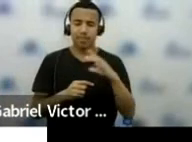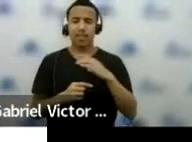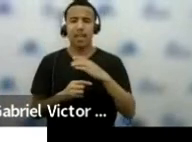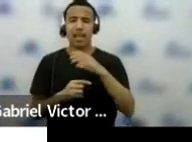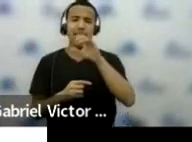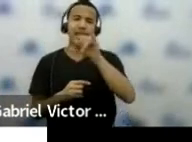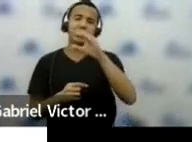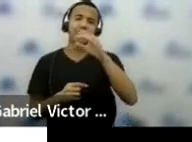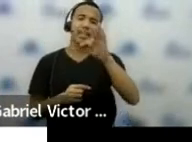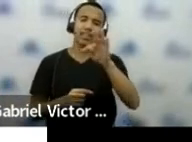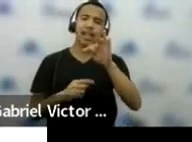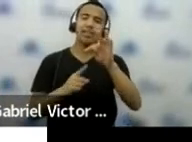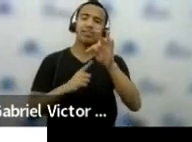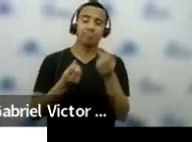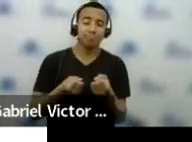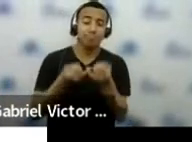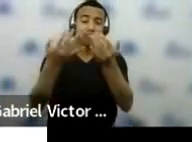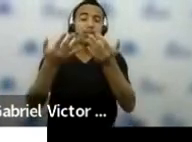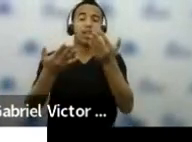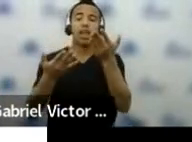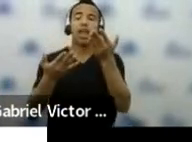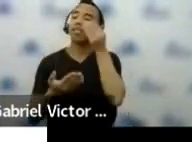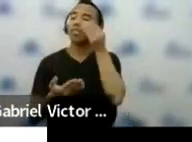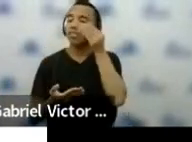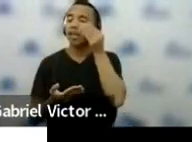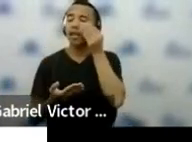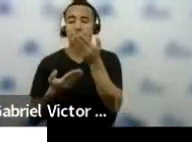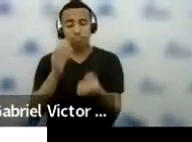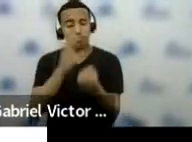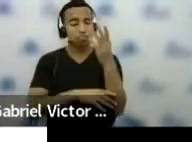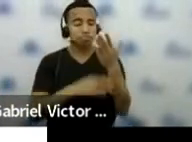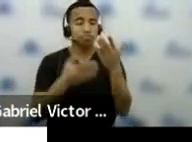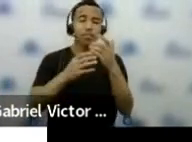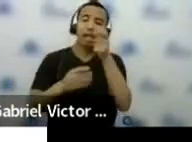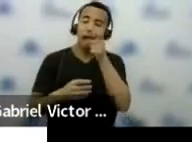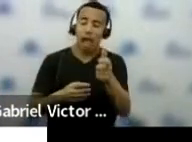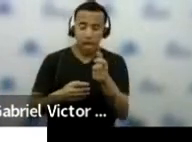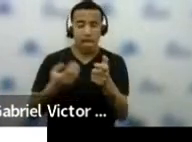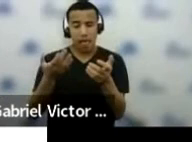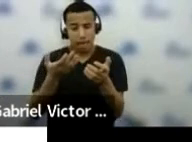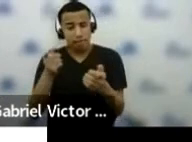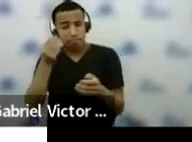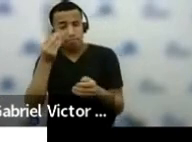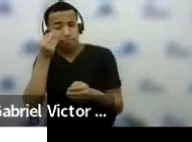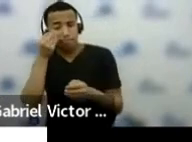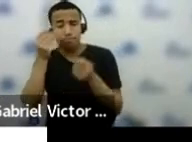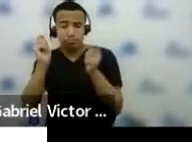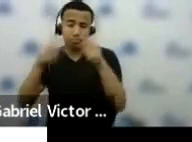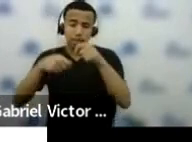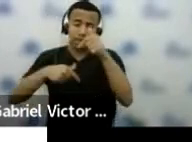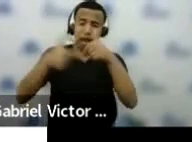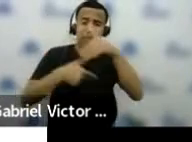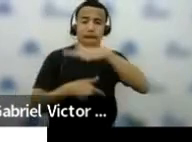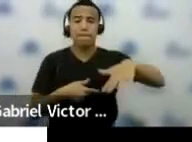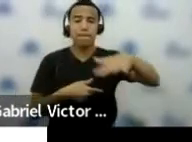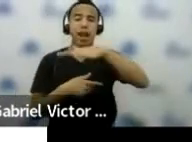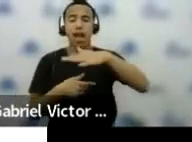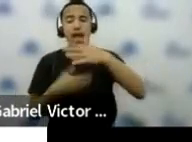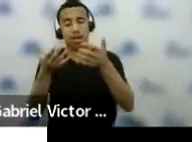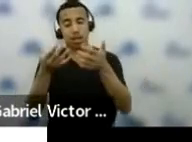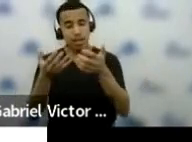apresentar propostas, aqueles que aquelas empresas que tiverem interesse, né, de trabalhar em uma dessas